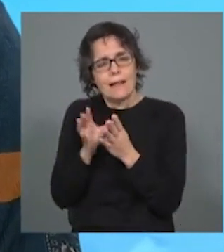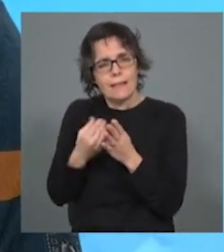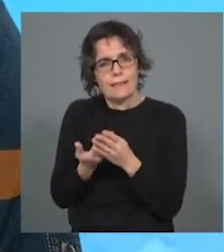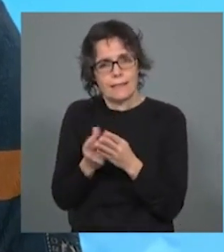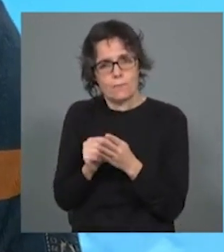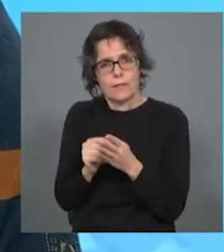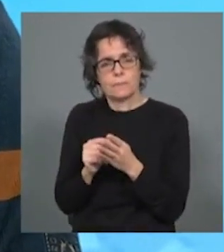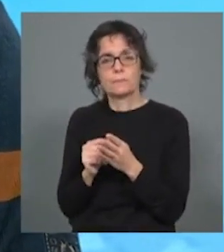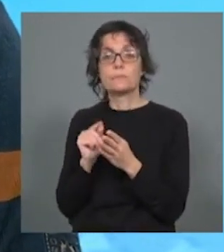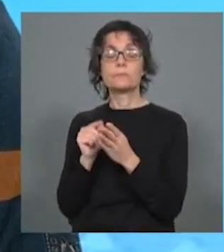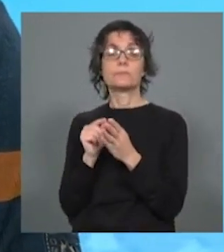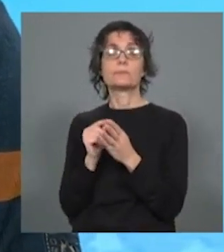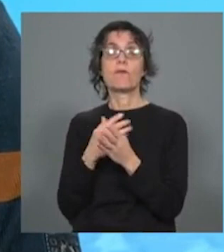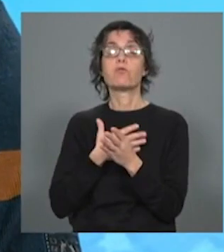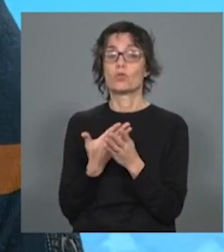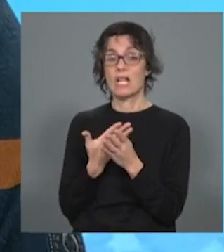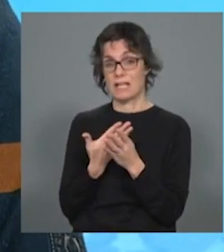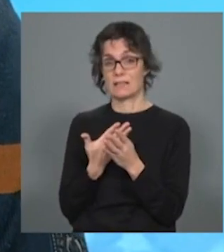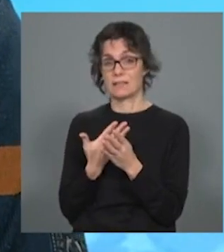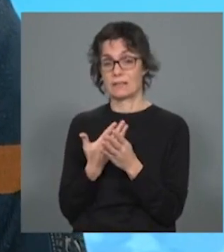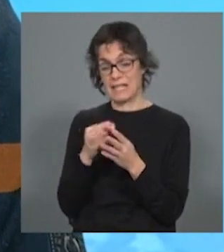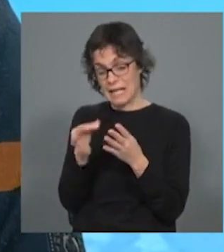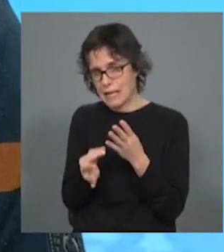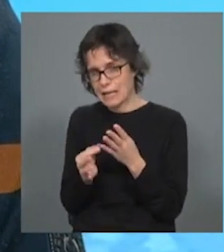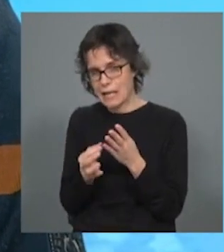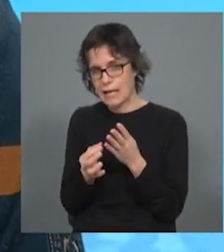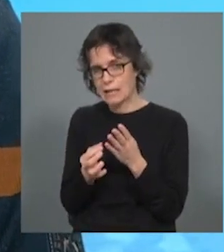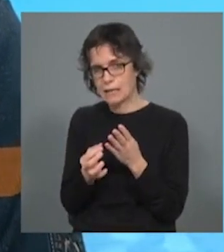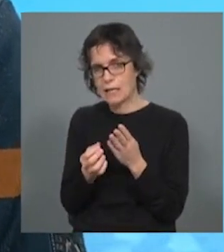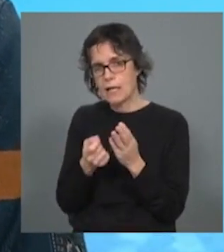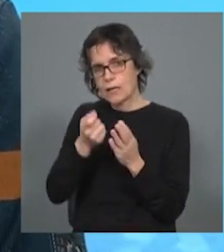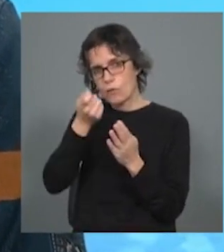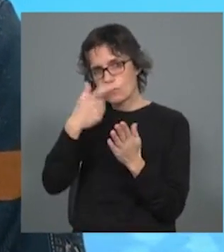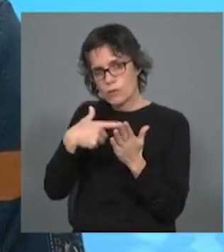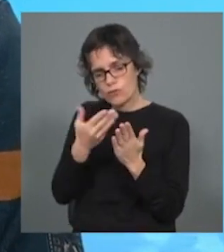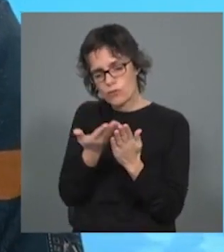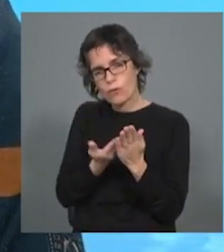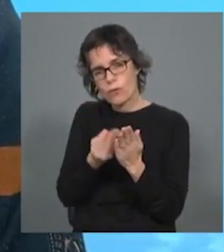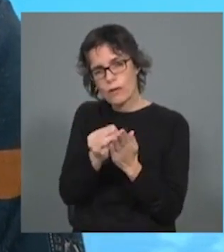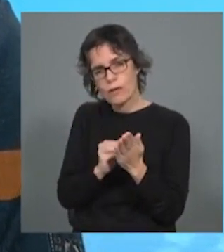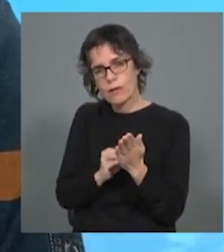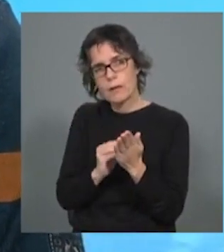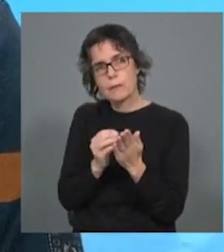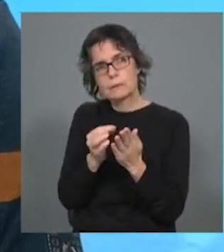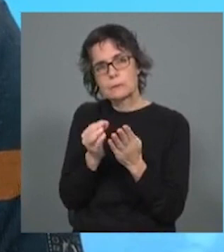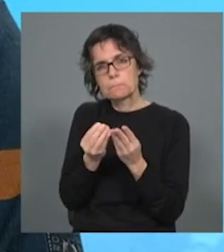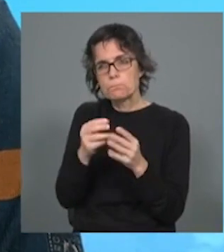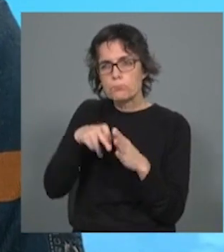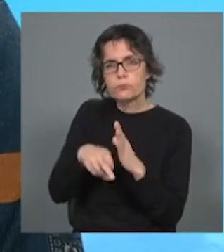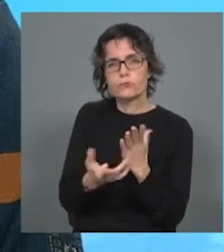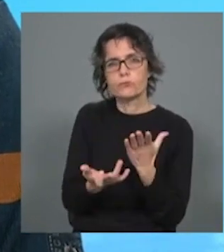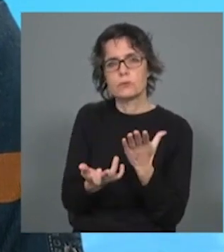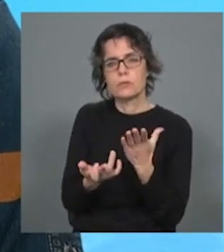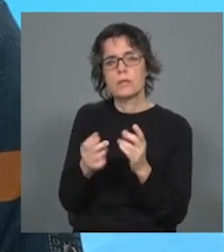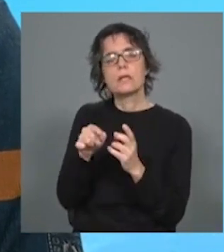esta prisão aos detalhes faz com que nós também conheçamos não só o seu olhar sobre Jesus e sobre todas as